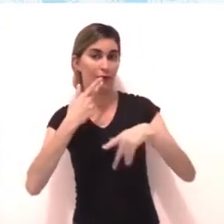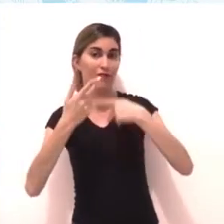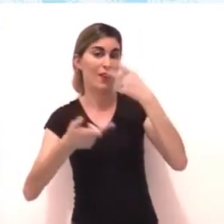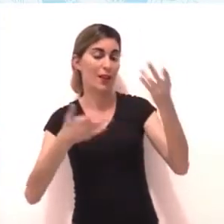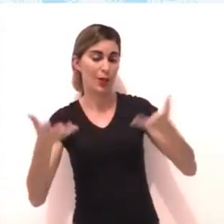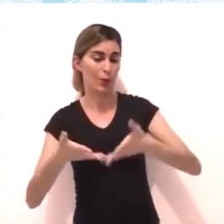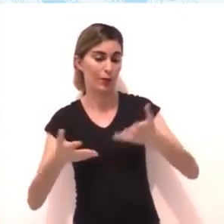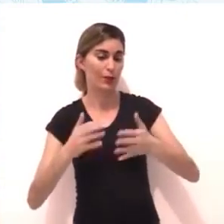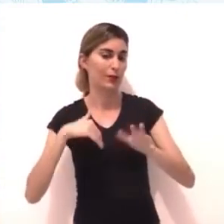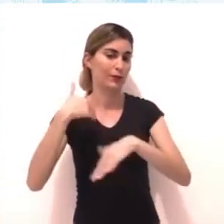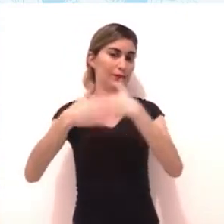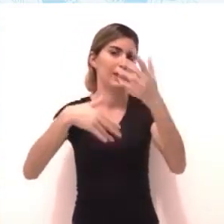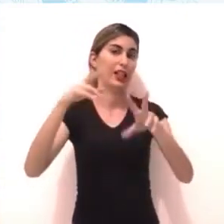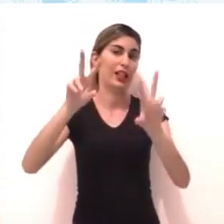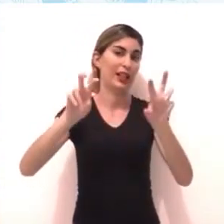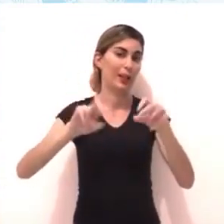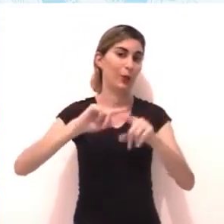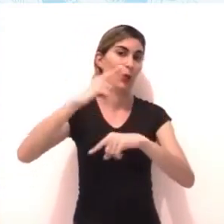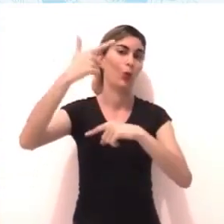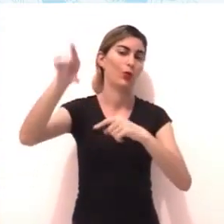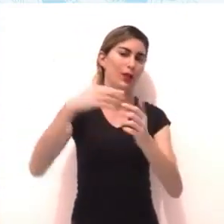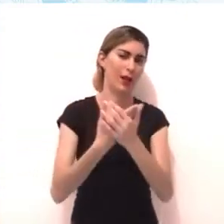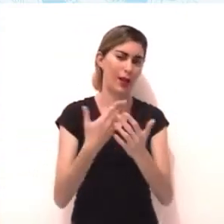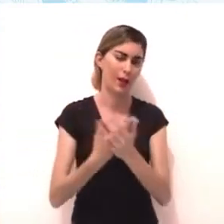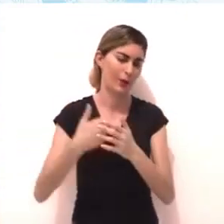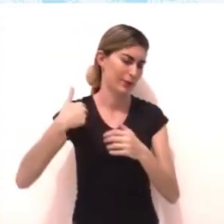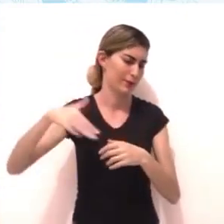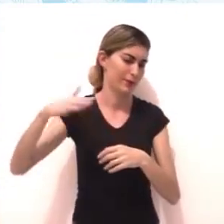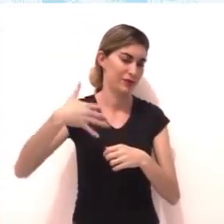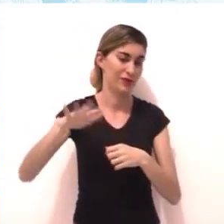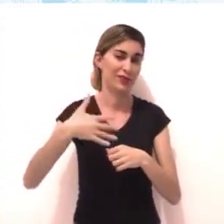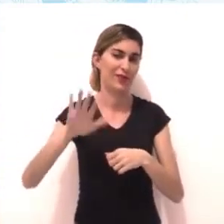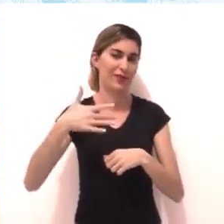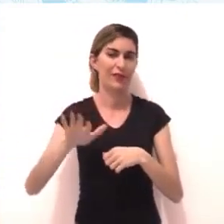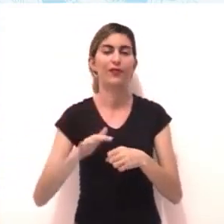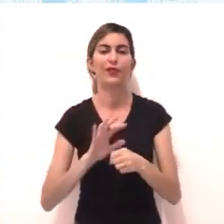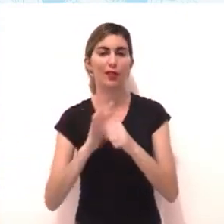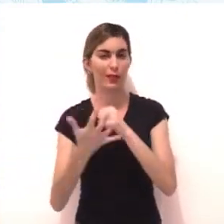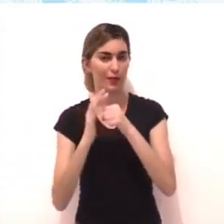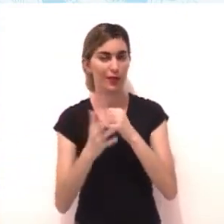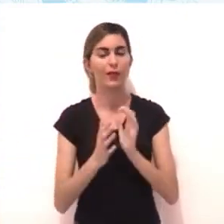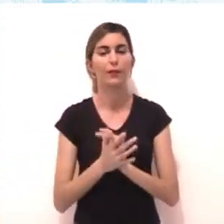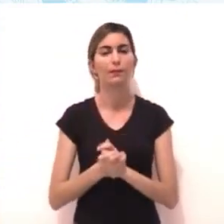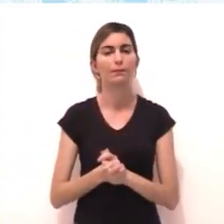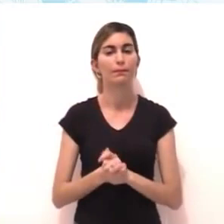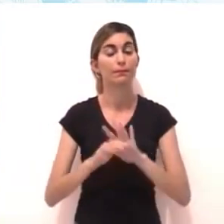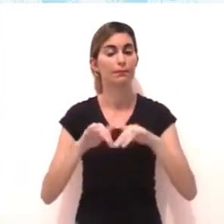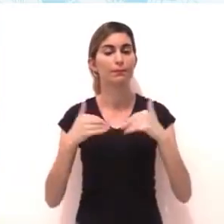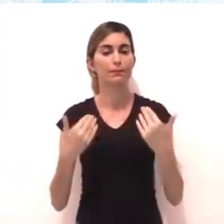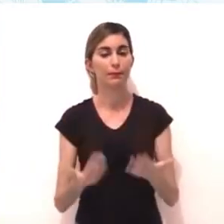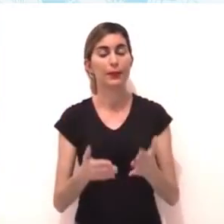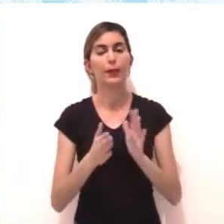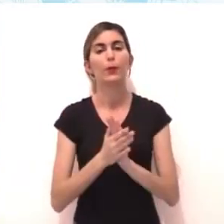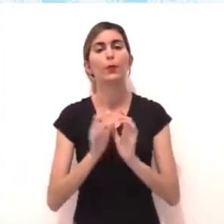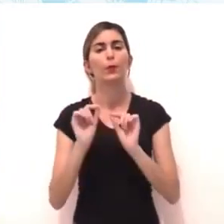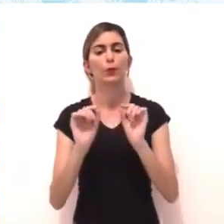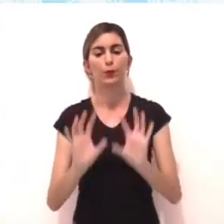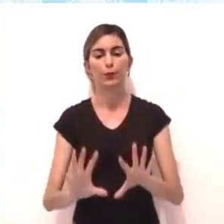agora, viu? Isso aí vai ser assunto para outra aula. Show coronavírus, vai para lá. Então, o